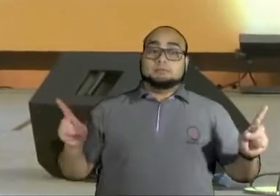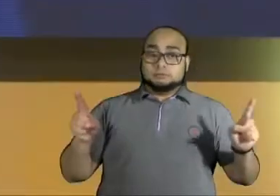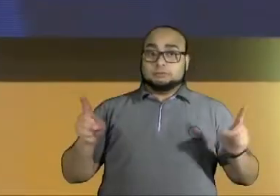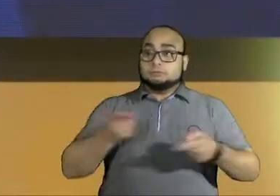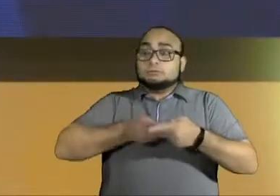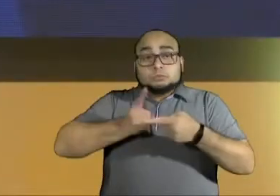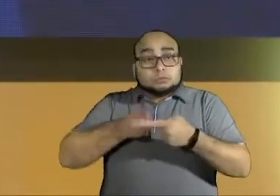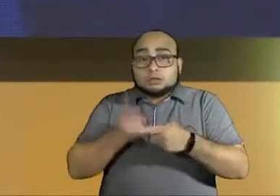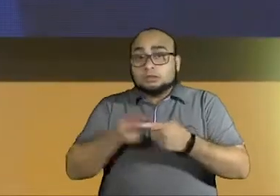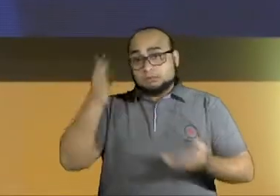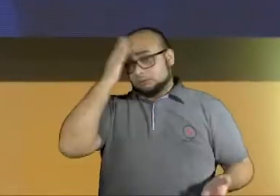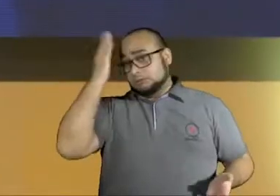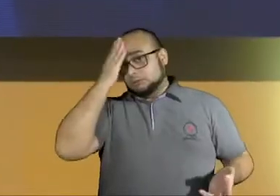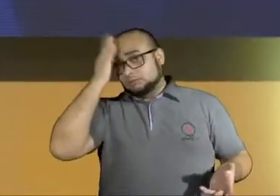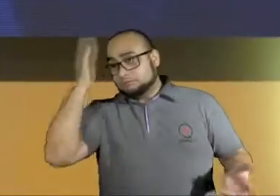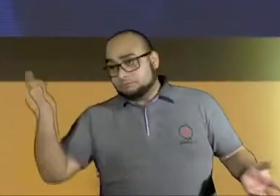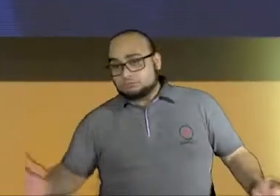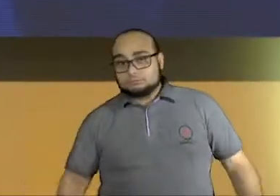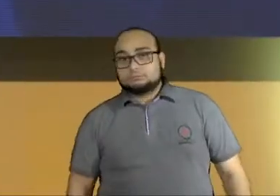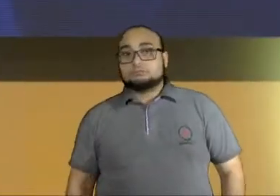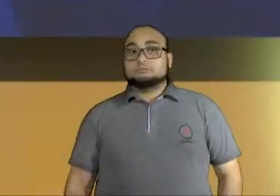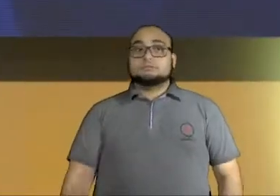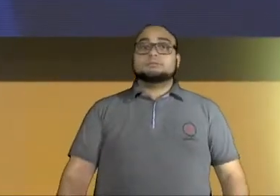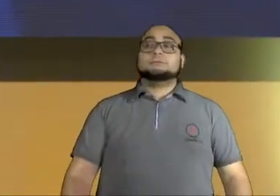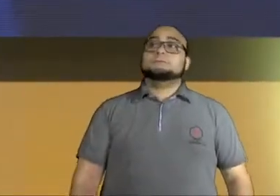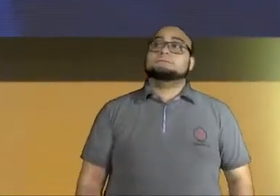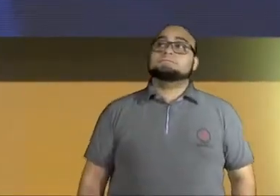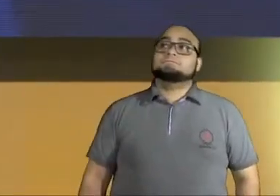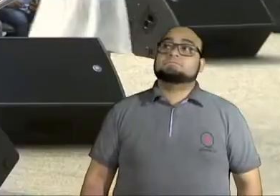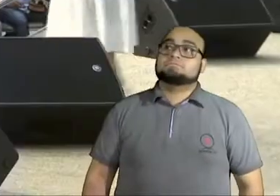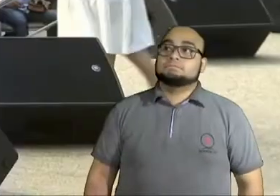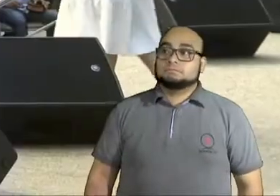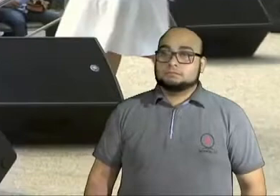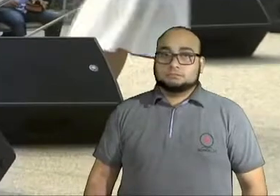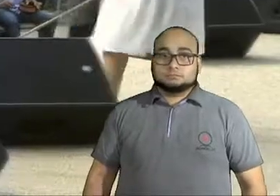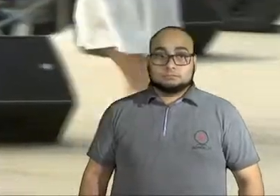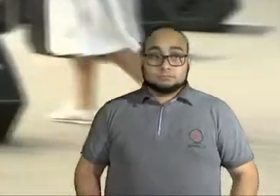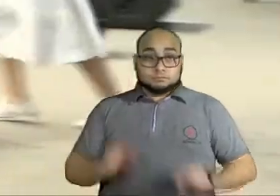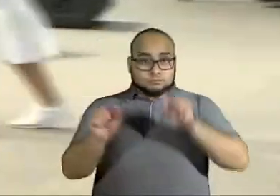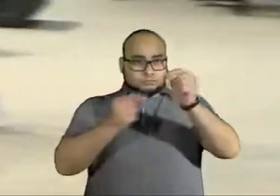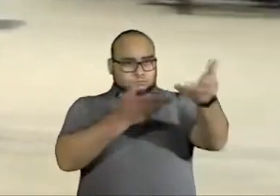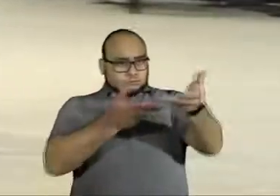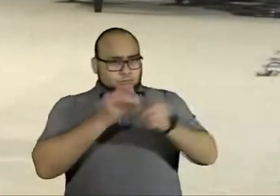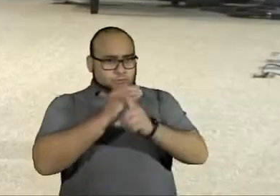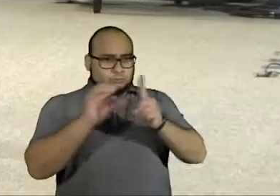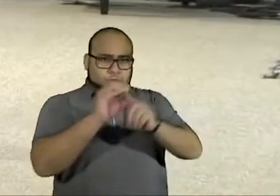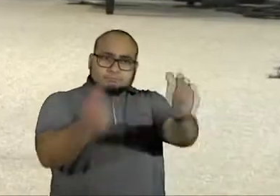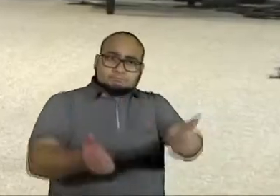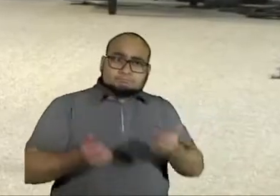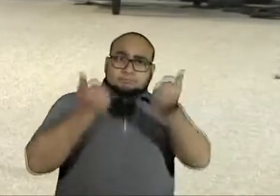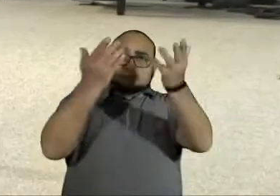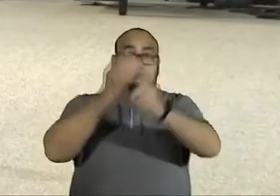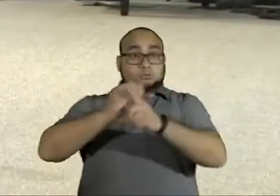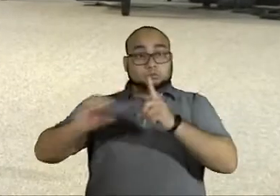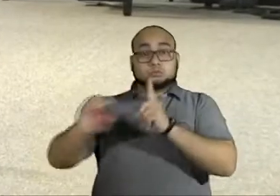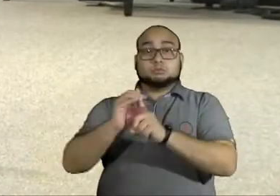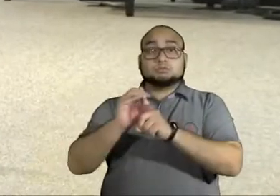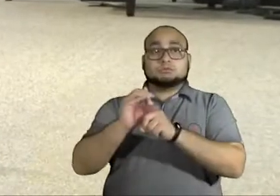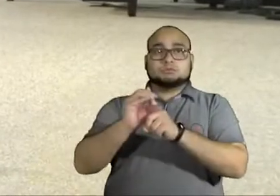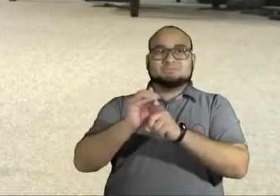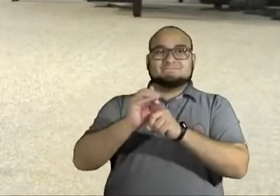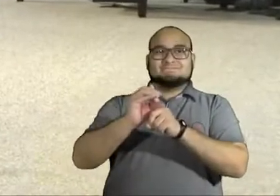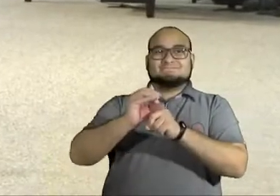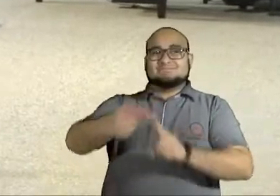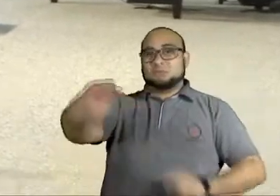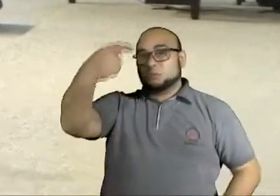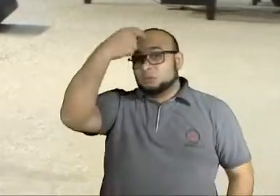disse, ofereça um culto espiritual para Deus. Ele diz, vem para o culto e ofereça um culto racional. Vem